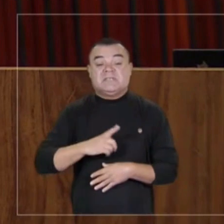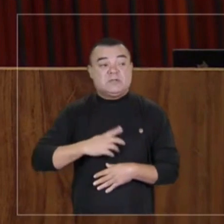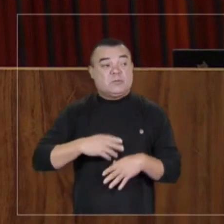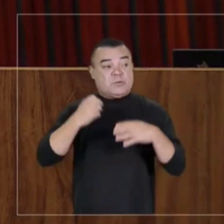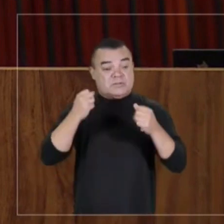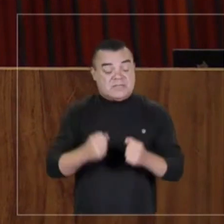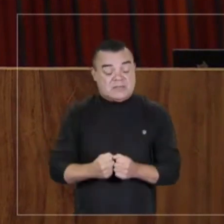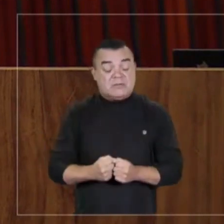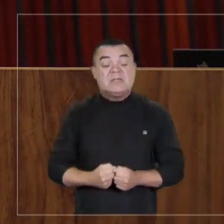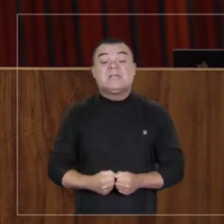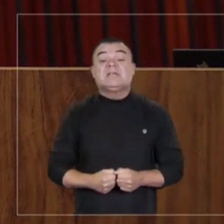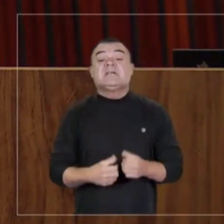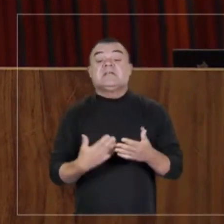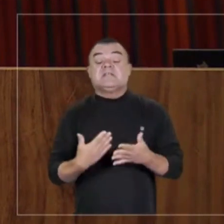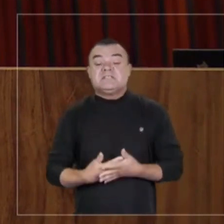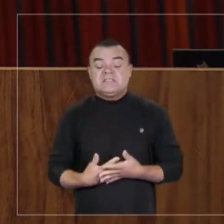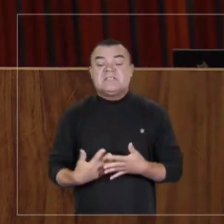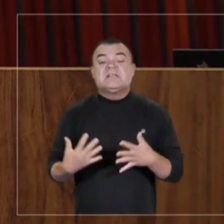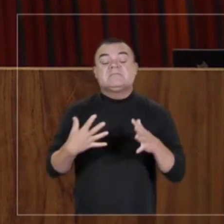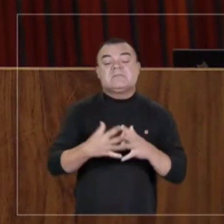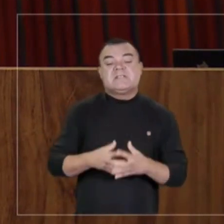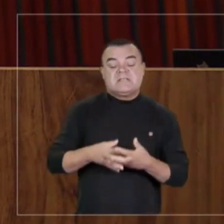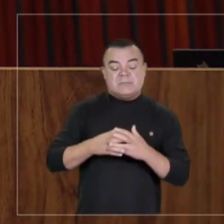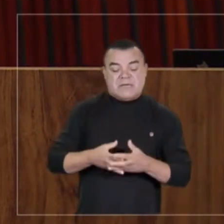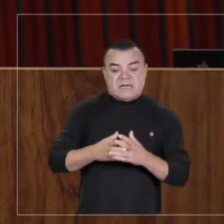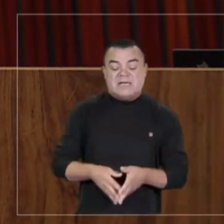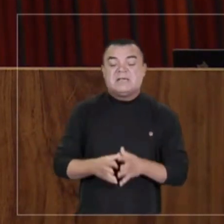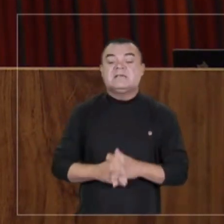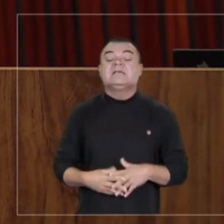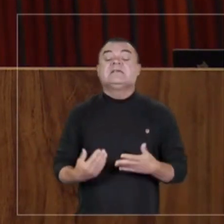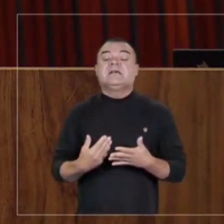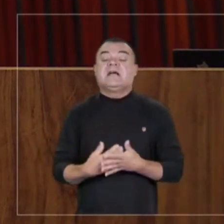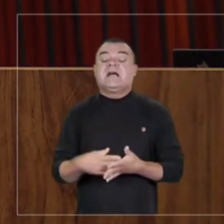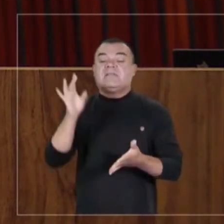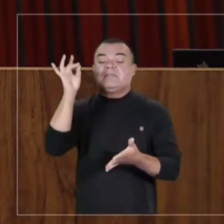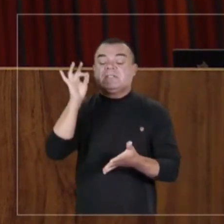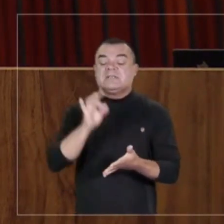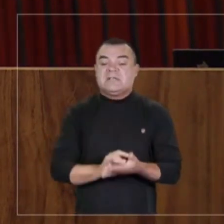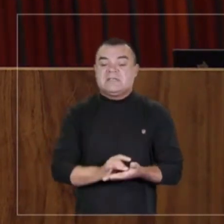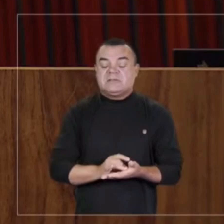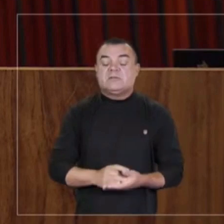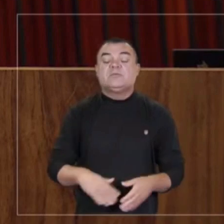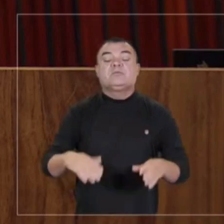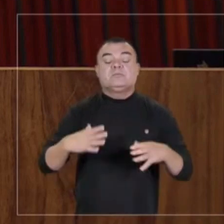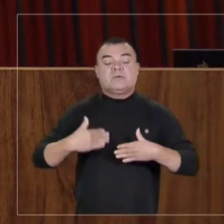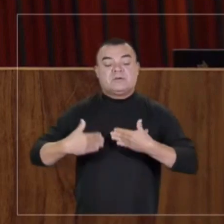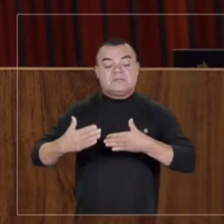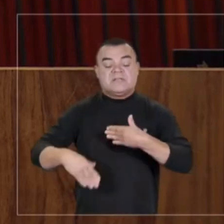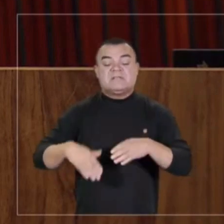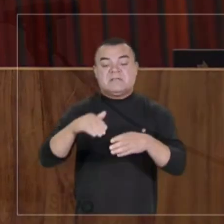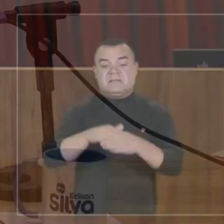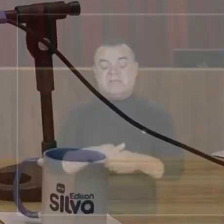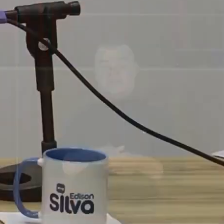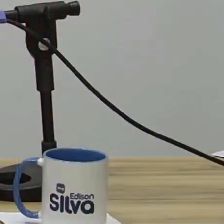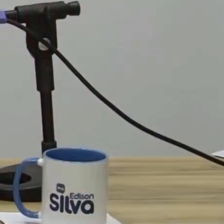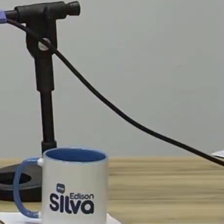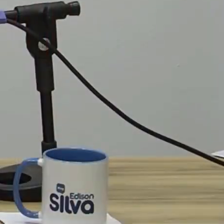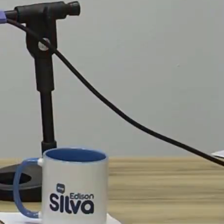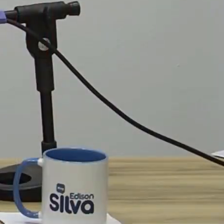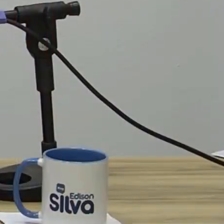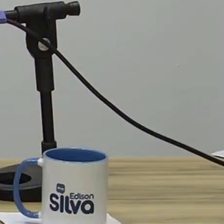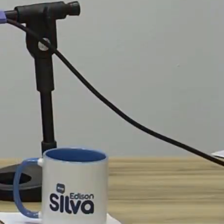de comprometer a lisura do processo eleitoral em diálogo aberto. O